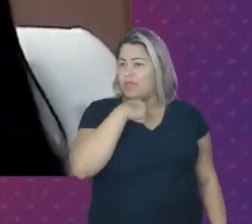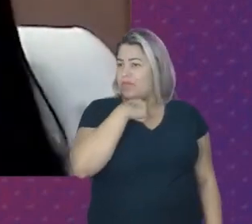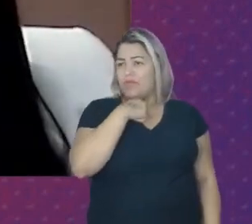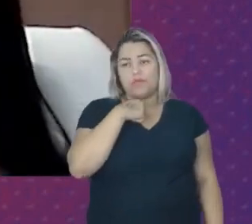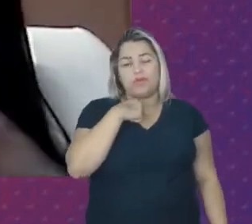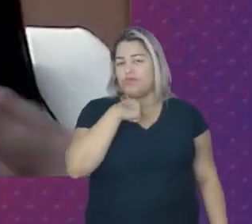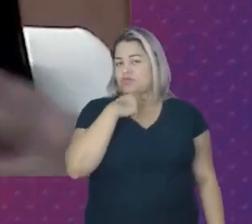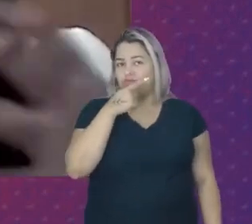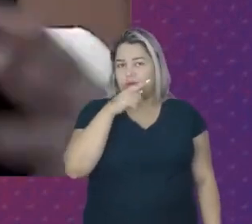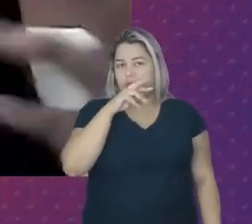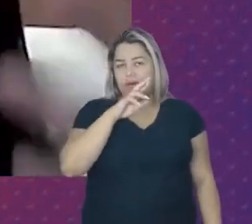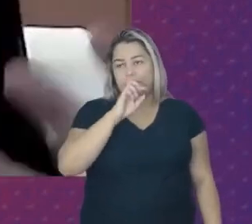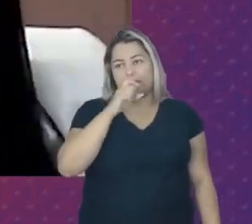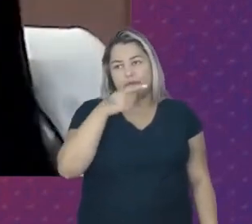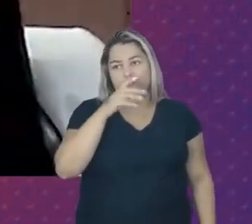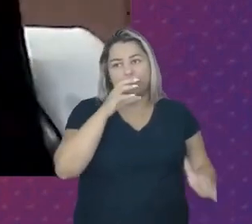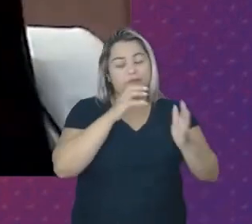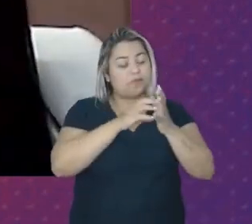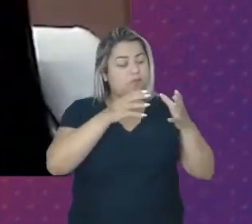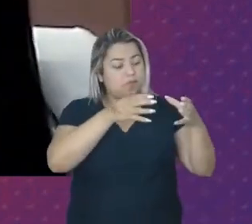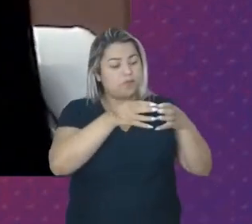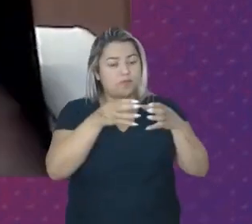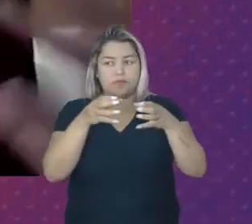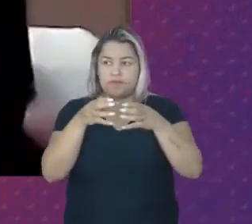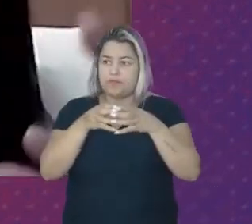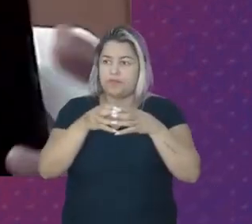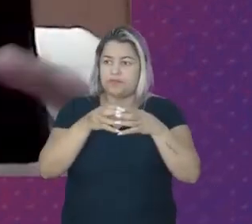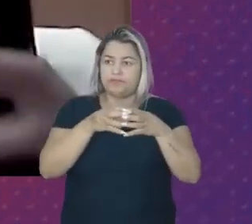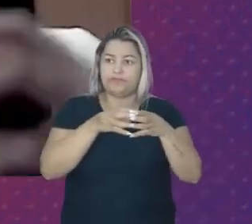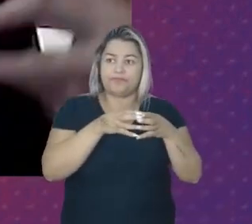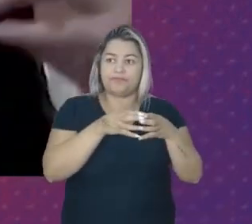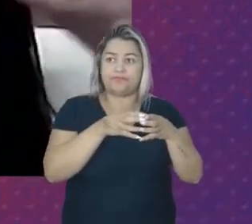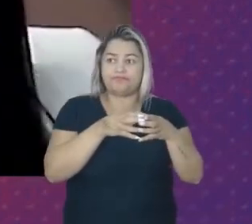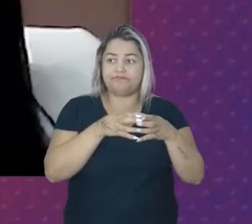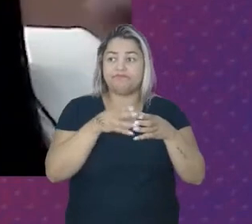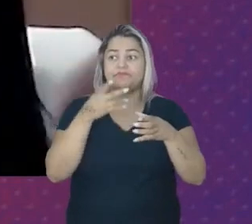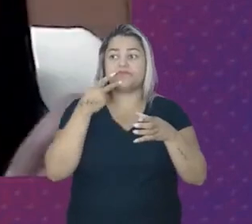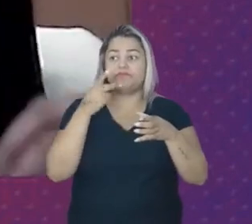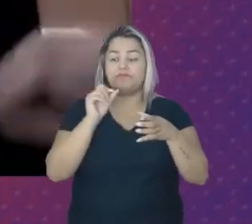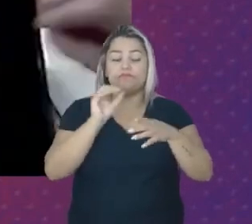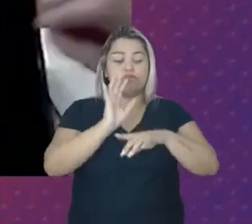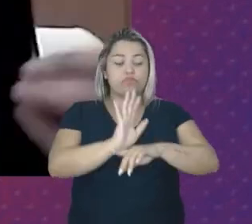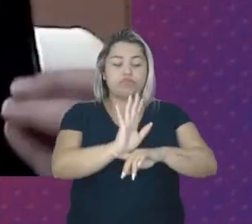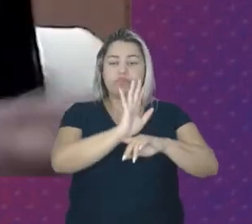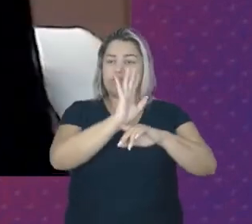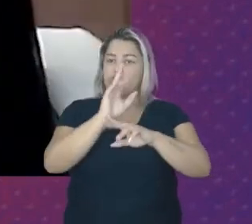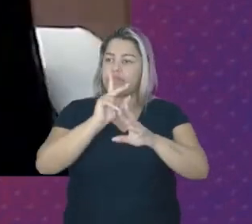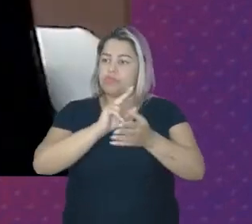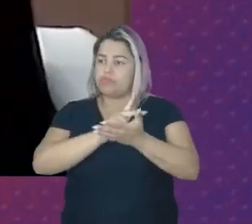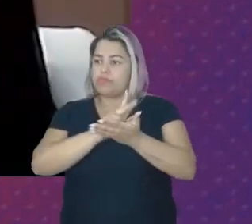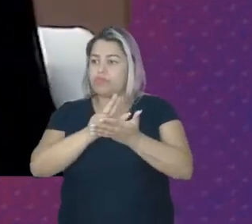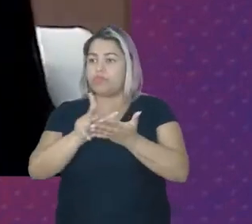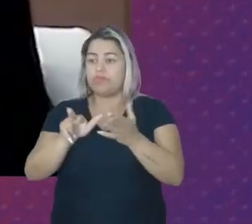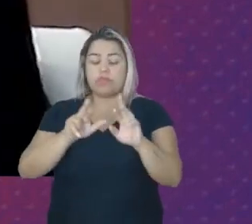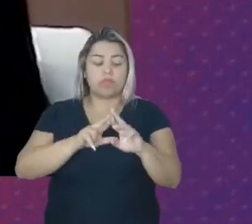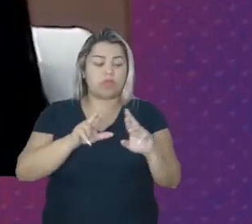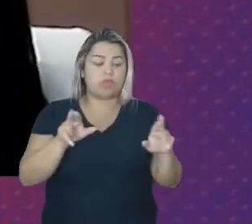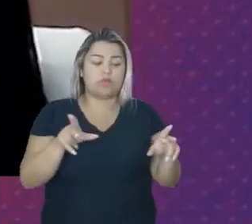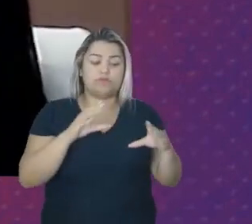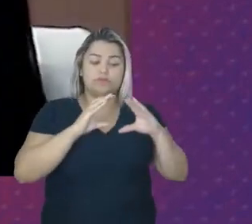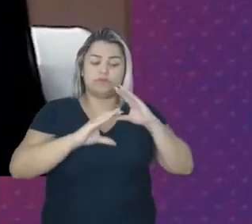uma pré-campanha, uma equipe de pré-campanha robusta para ajudar em diversos aspectos